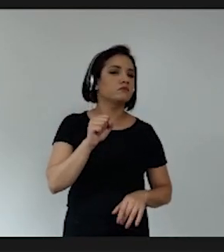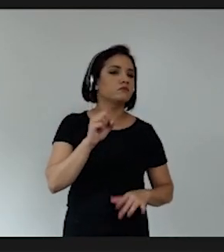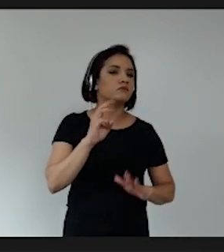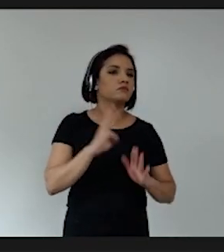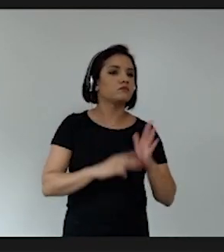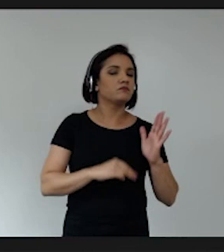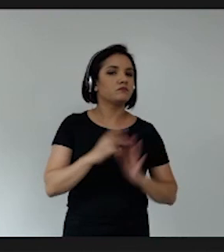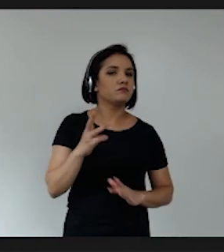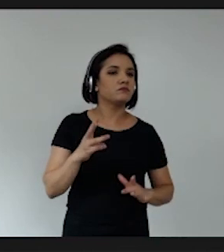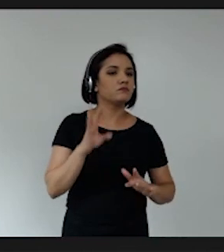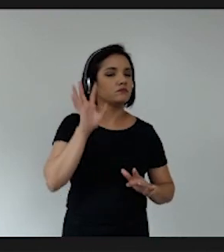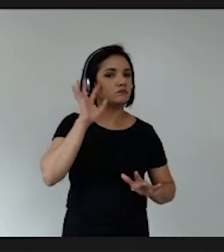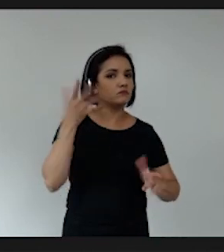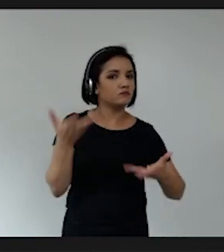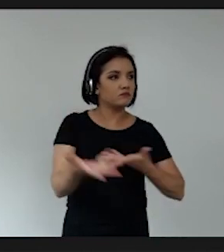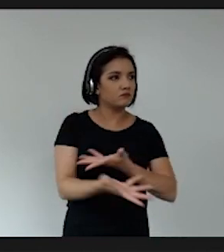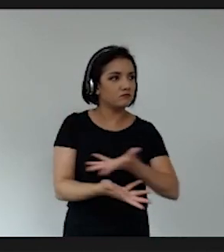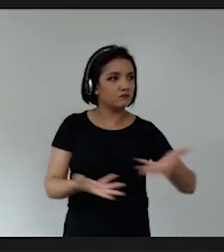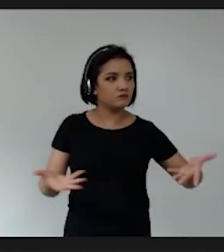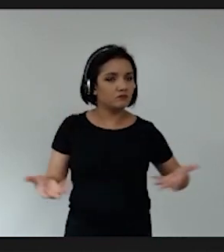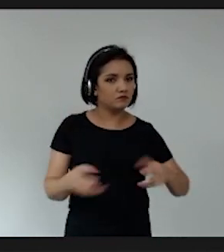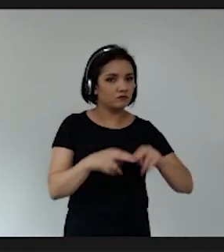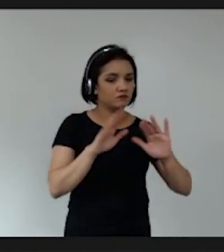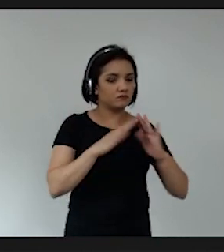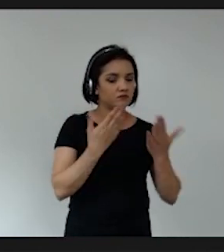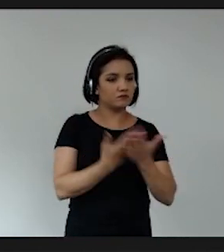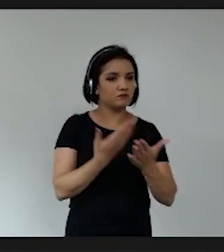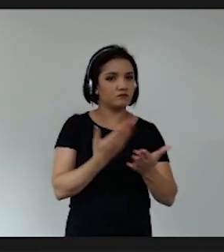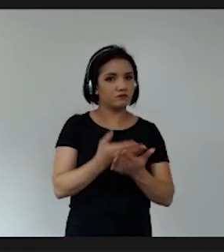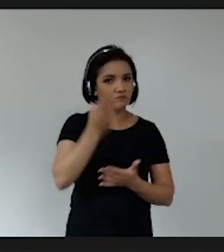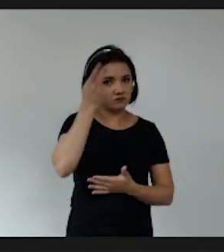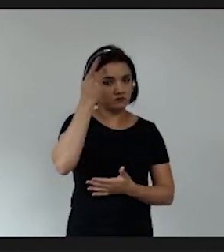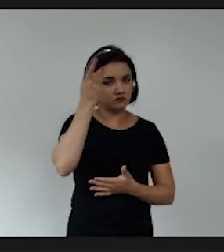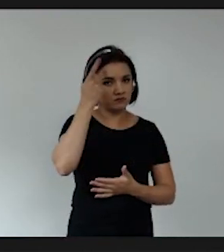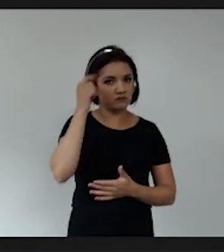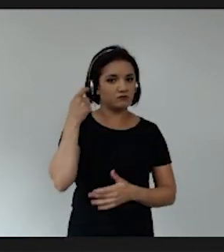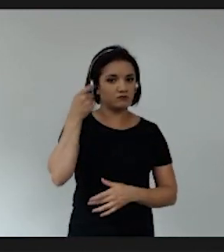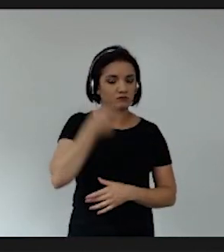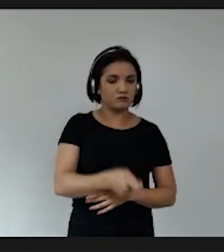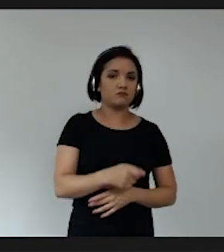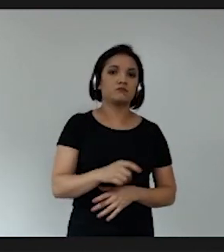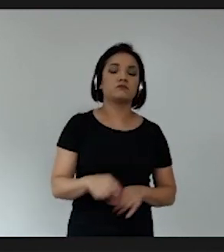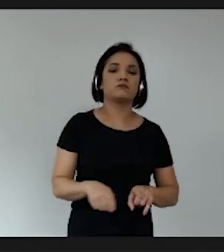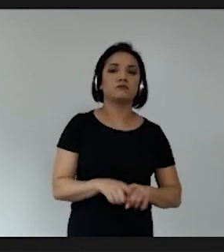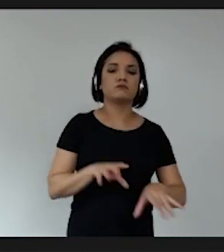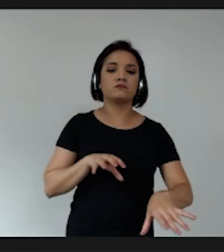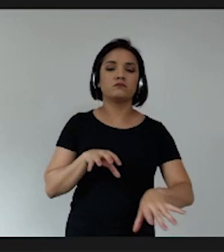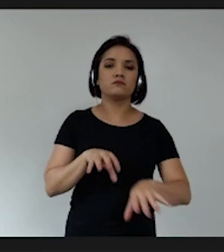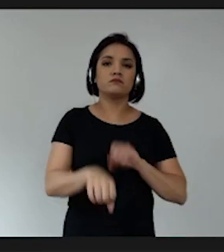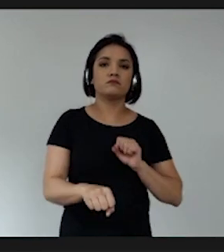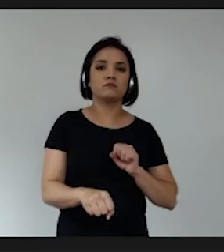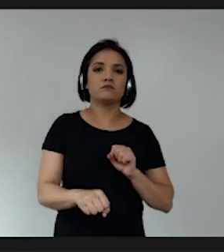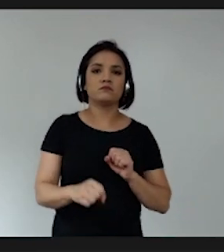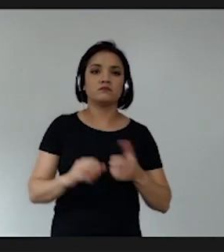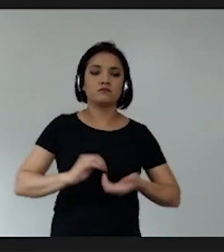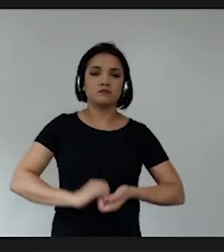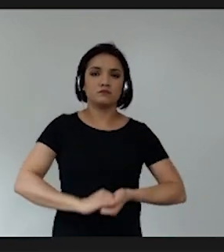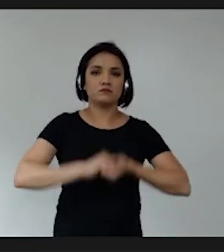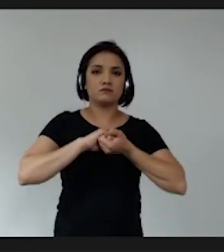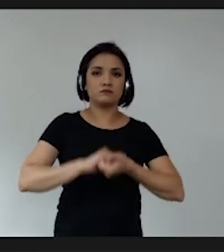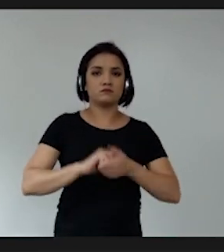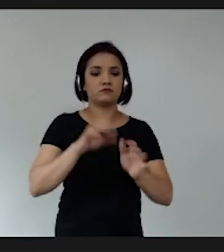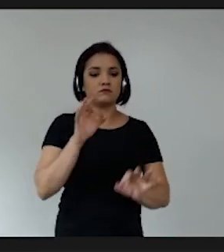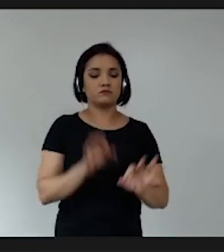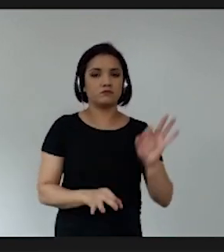alternativas de conflitos humanos pela Escola Paulista da Magistratura, formada em mediação